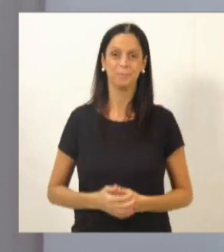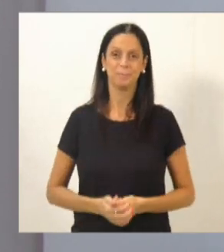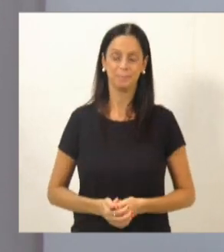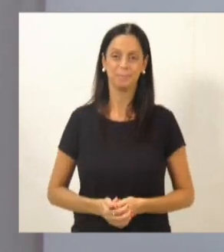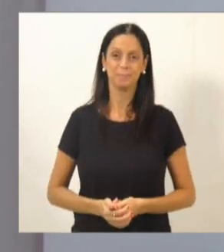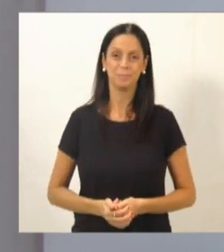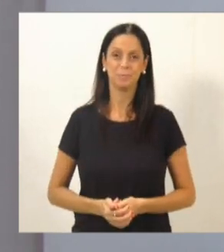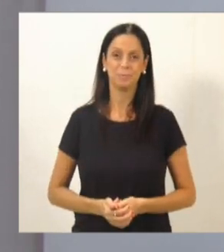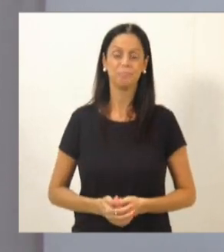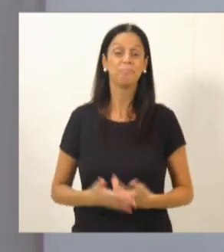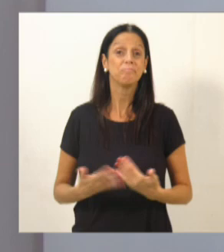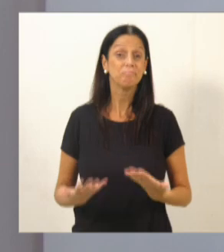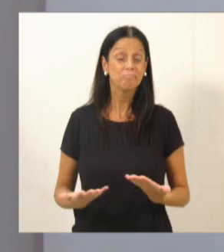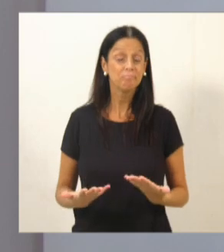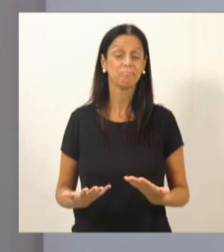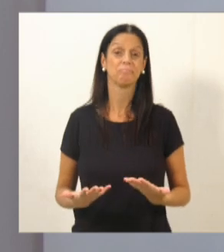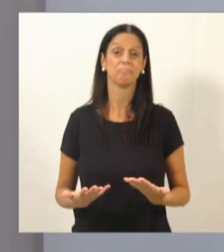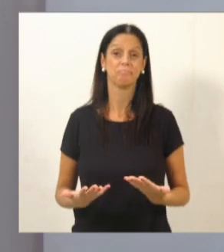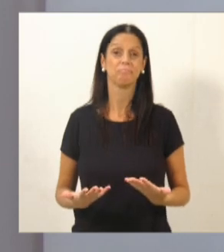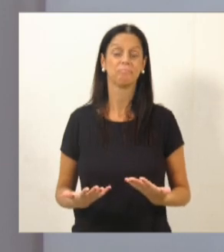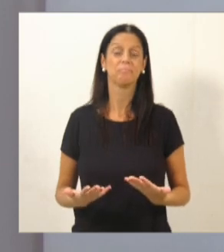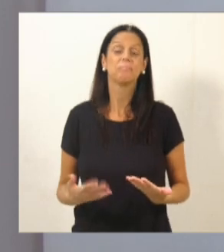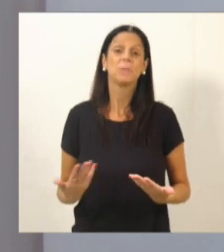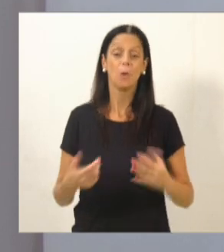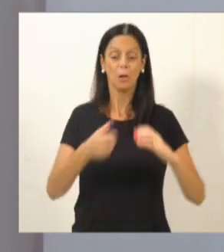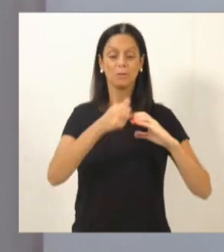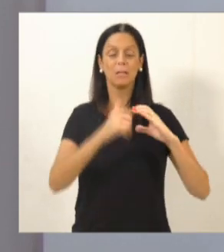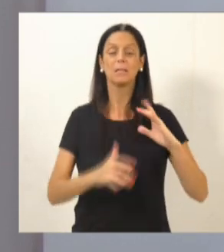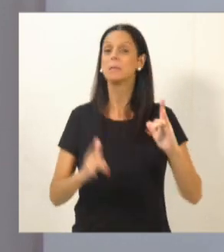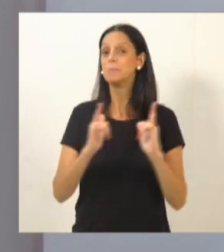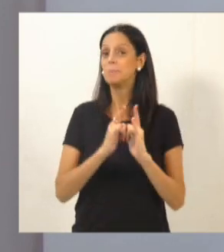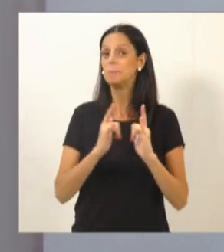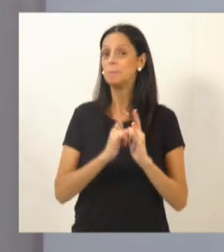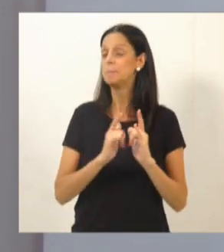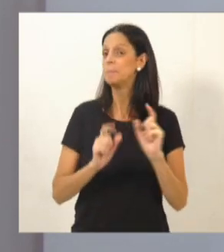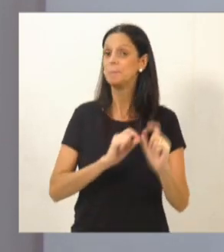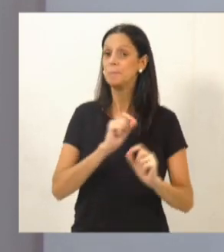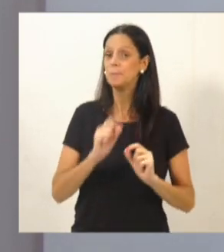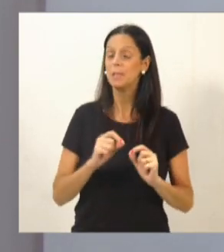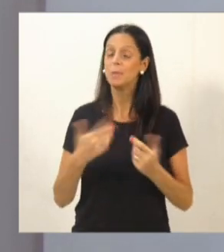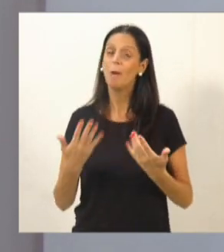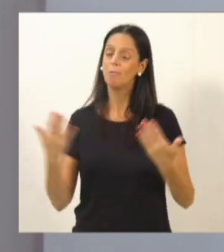O que nos caracteriza, é o que nos diferencia,